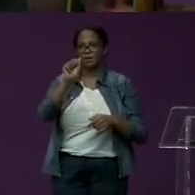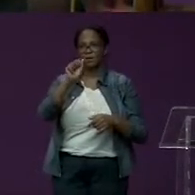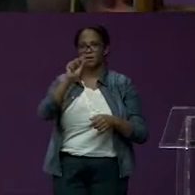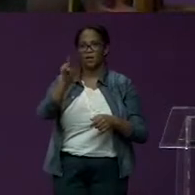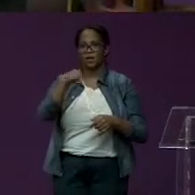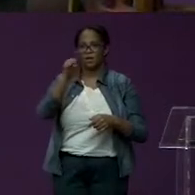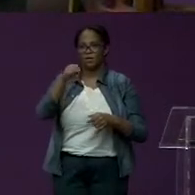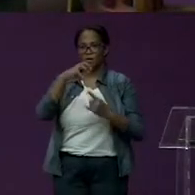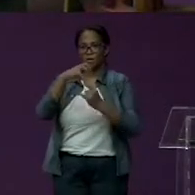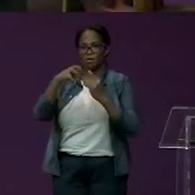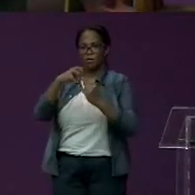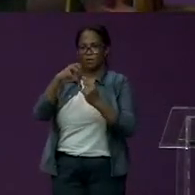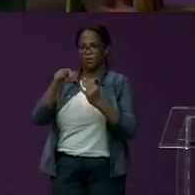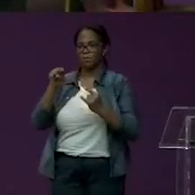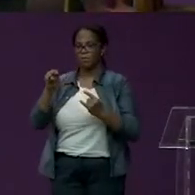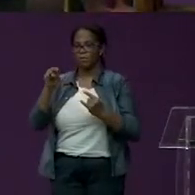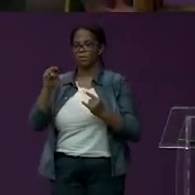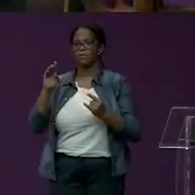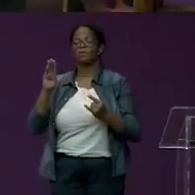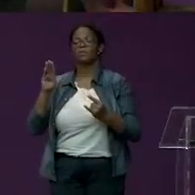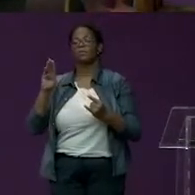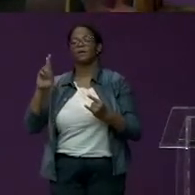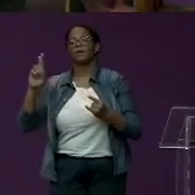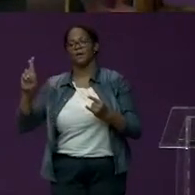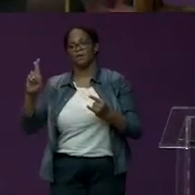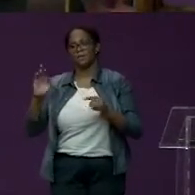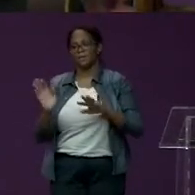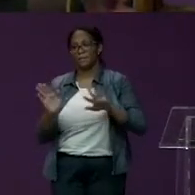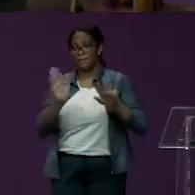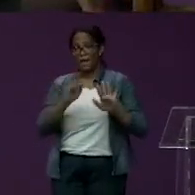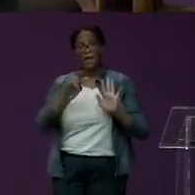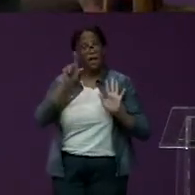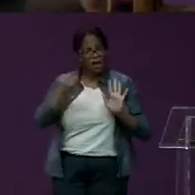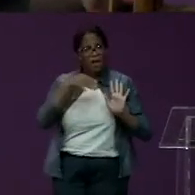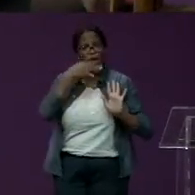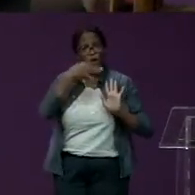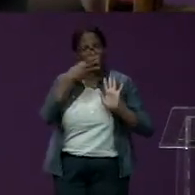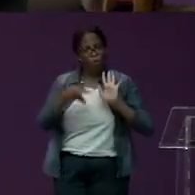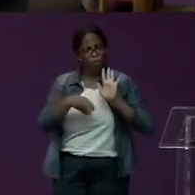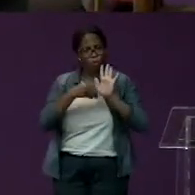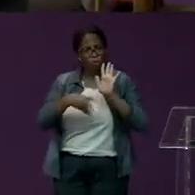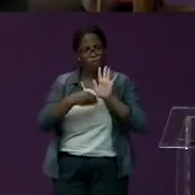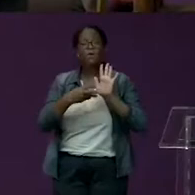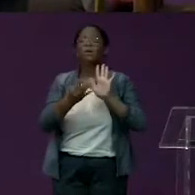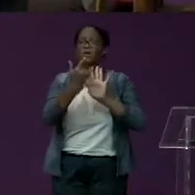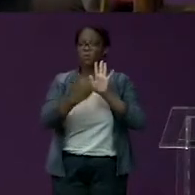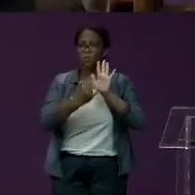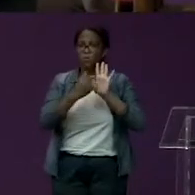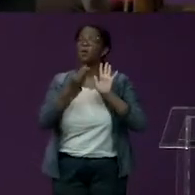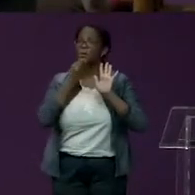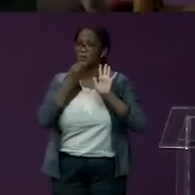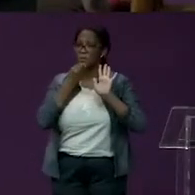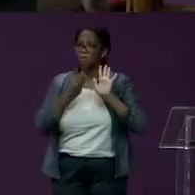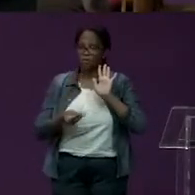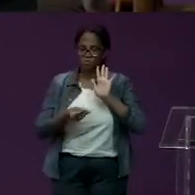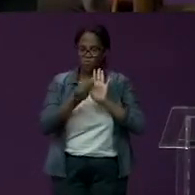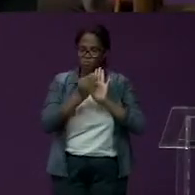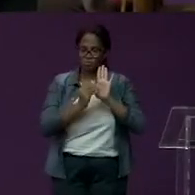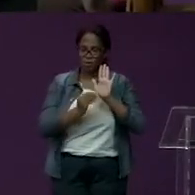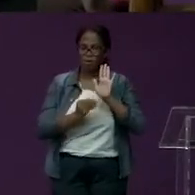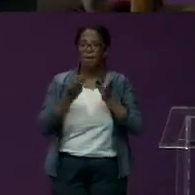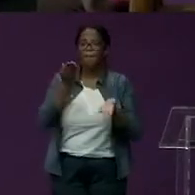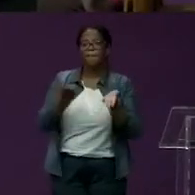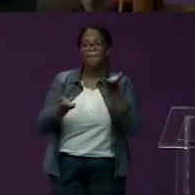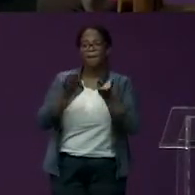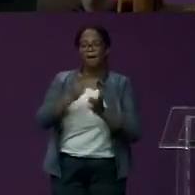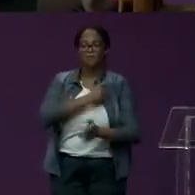serviço. gabinete@fiocruz.br. Quem tiver contribuições para esse documento que dá apoio, que dá suporte a esse balanço de gestão que está